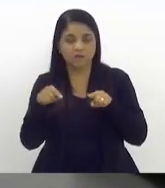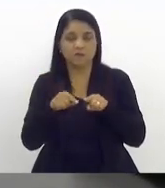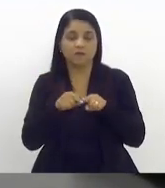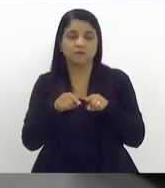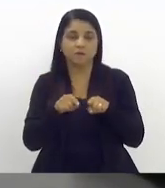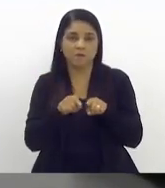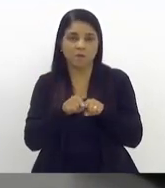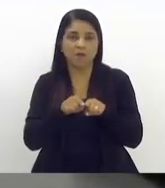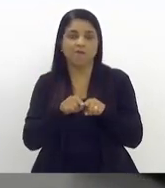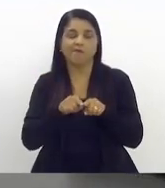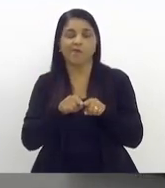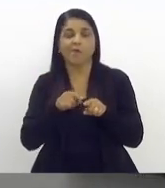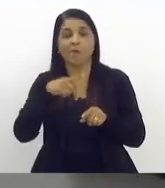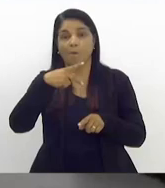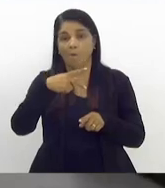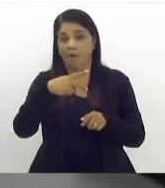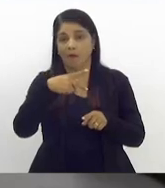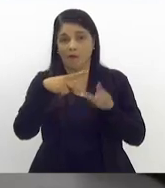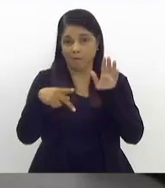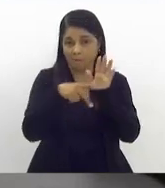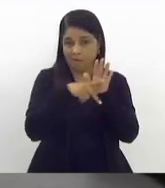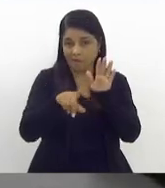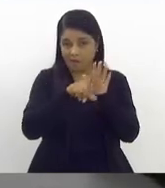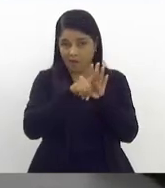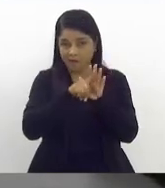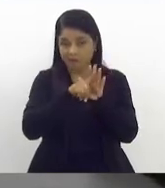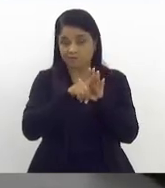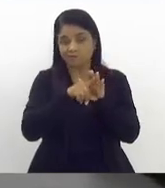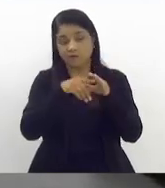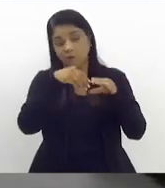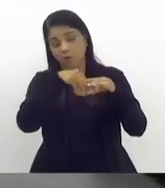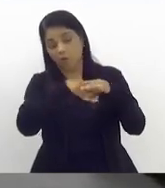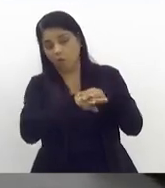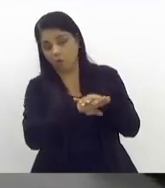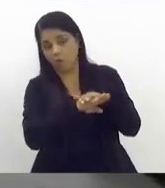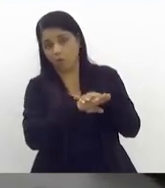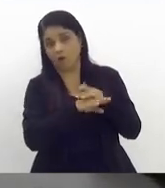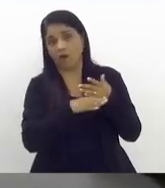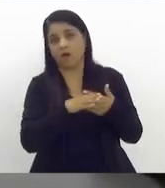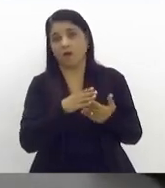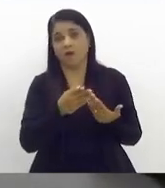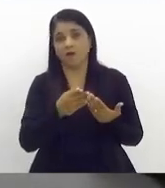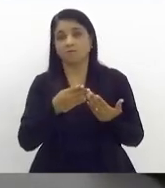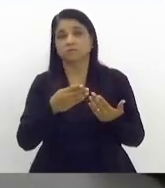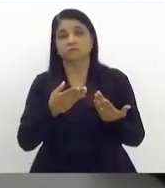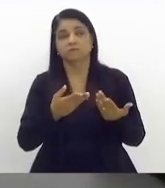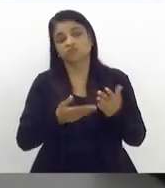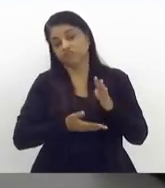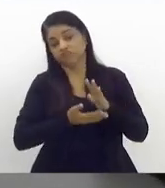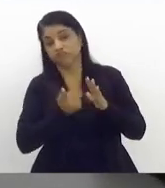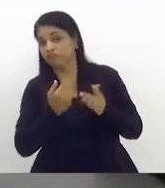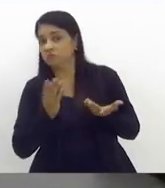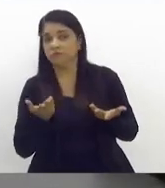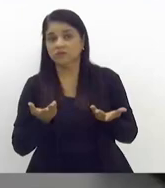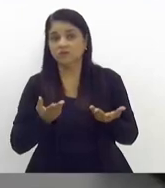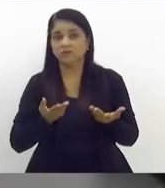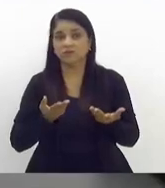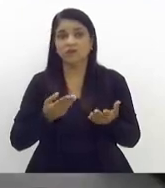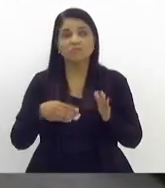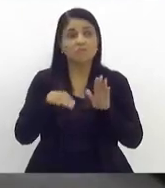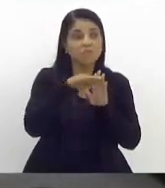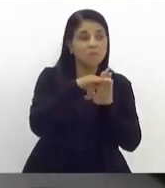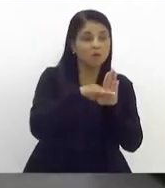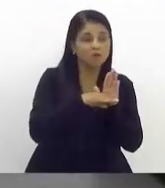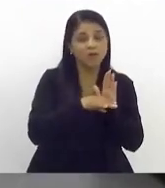sido desarquivado, o que suscitaria também um debate acerca da possibilidade dele estar ou não pautado